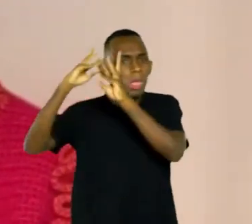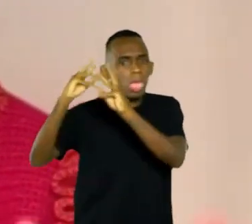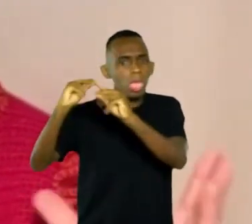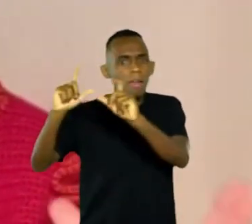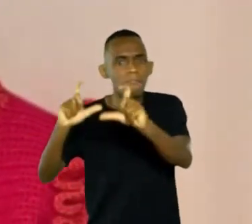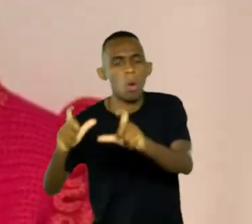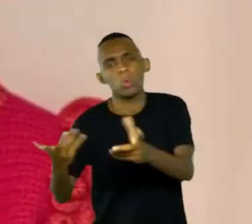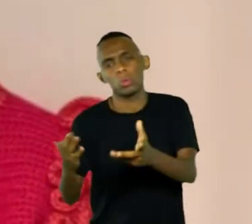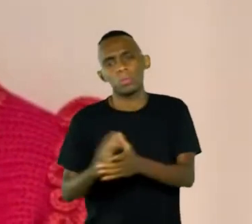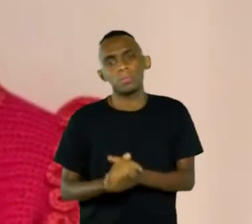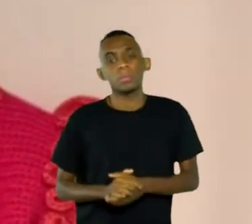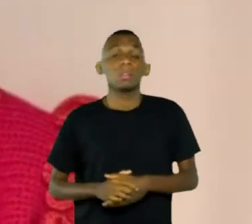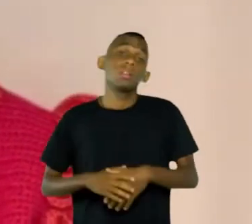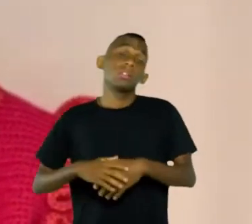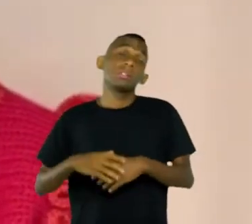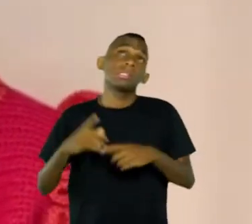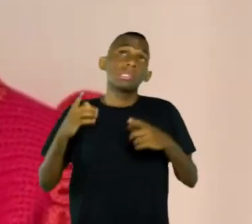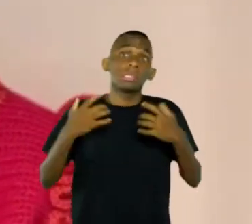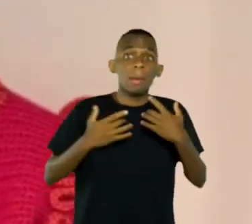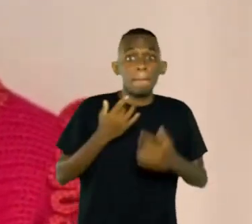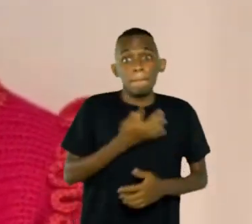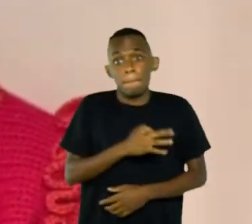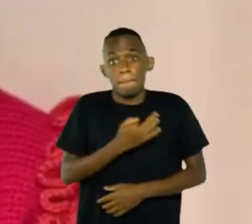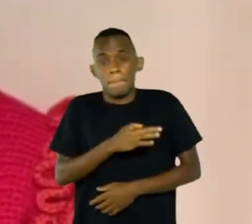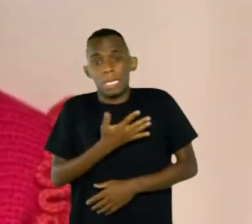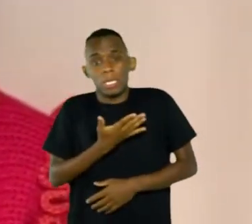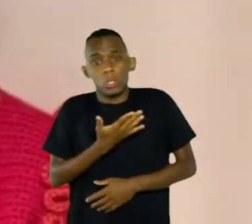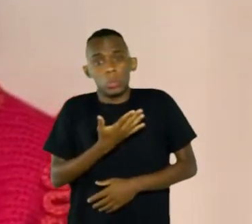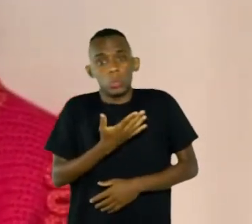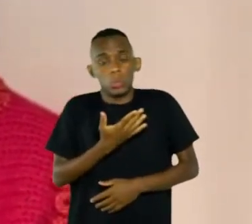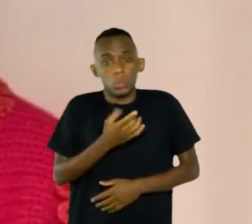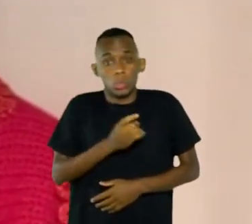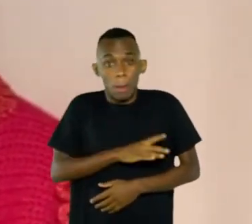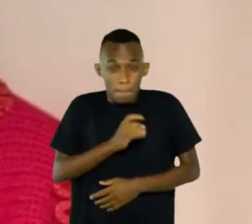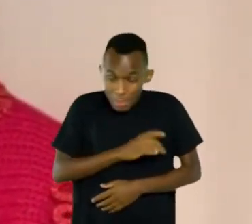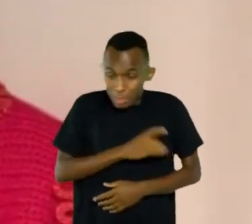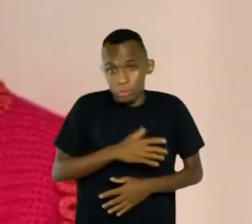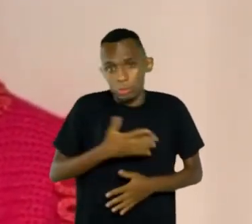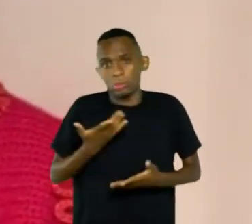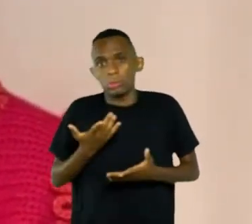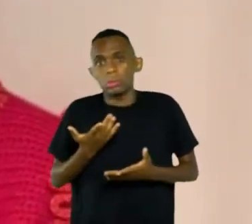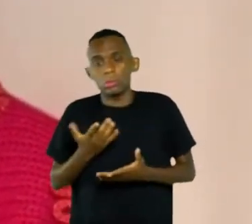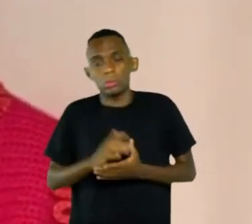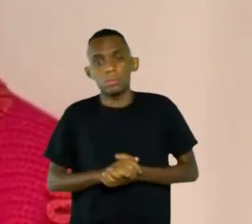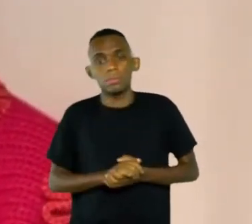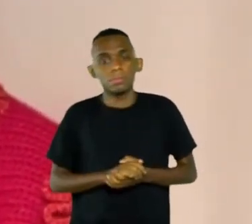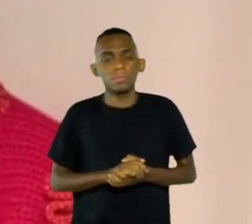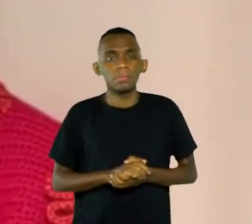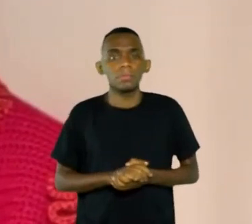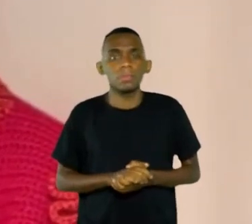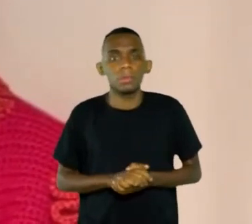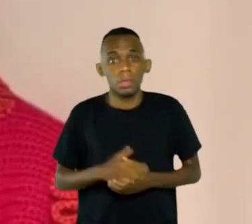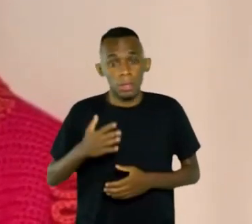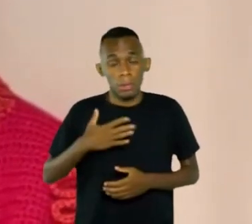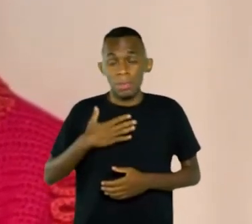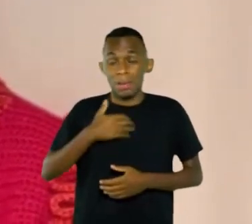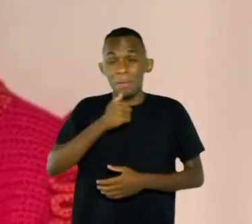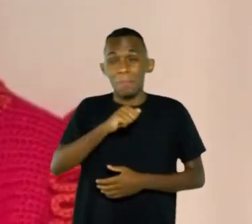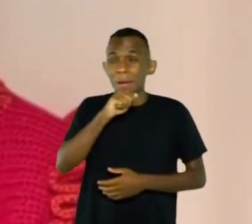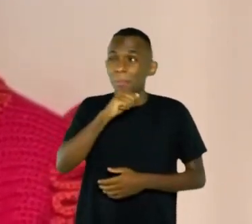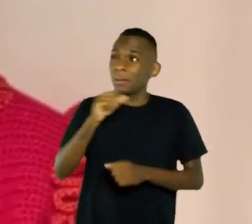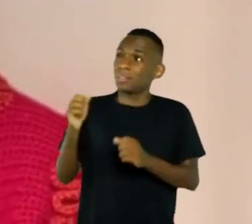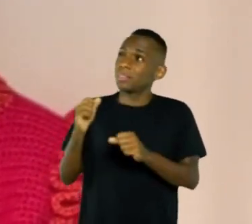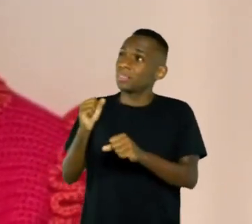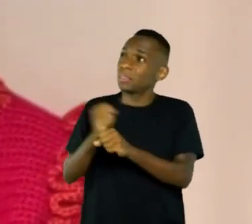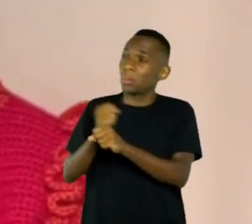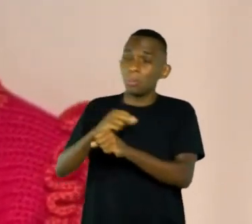muito medo de me perder dessas lembranças, porque eu sei que muitas vezes a gente. Gente, eu perdi minha mãe morreu em